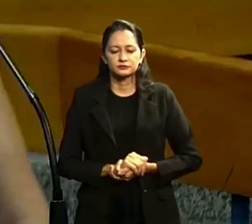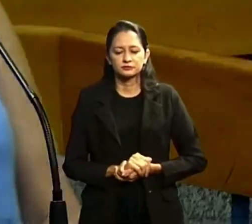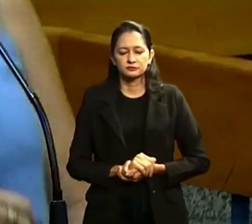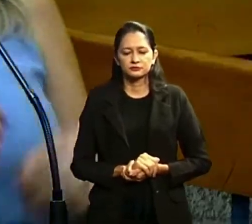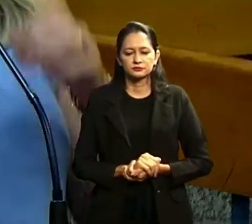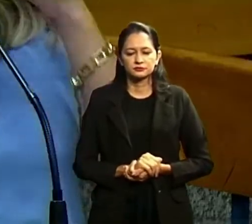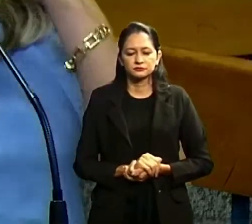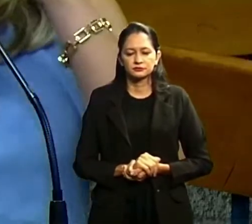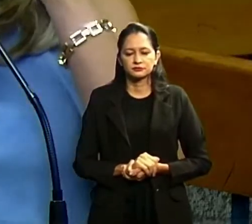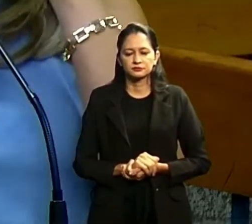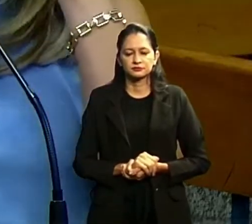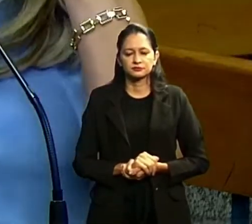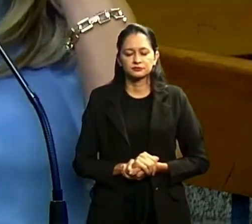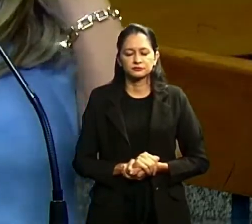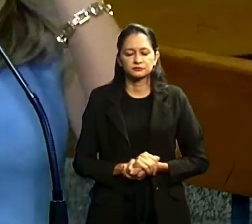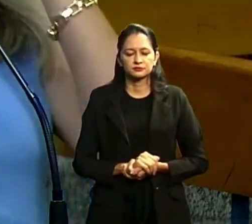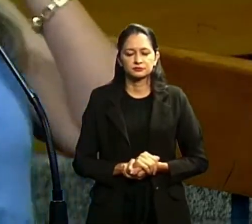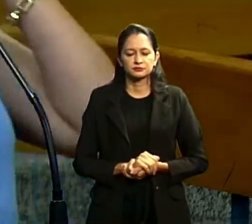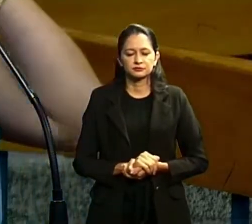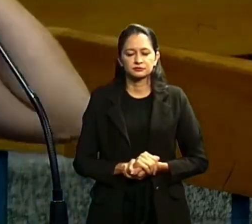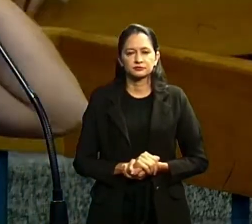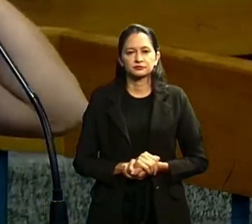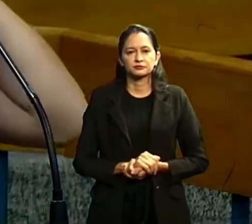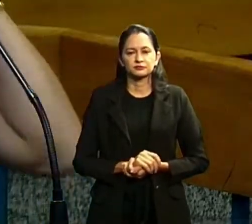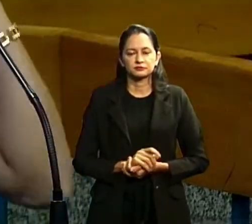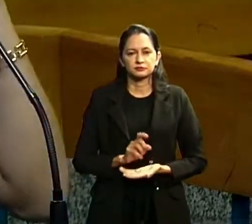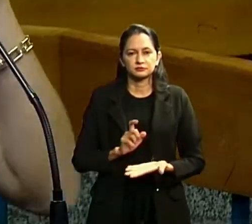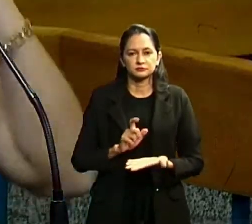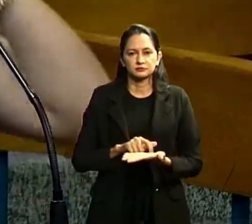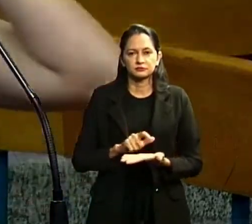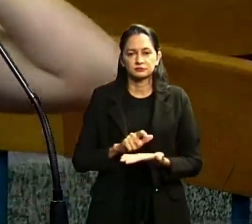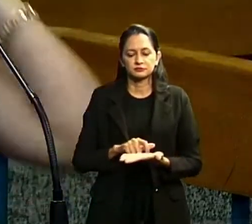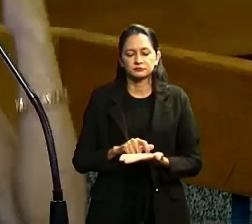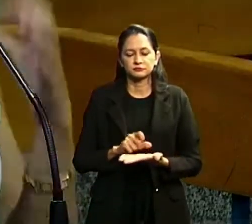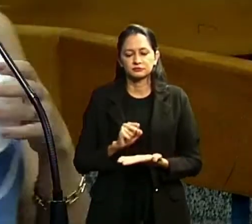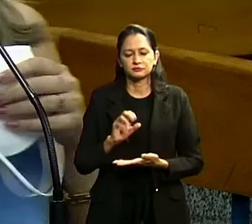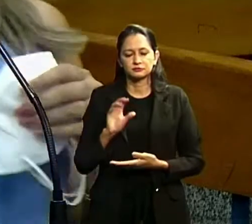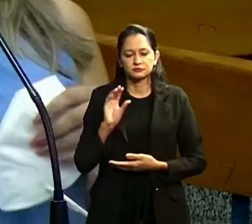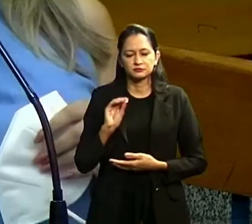Pode fazer suas considerações finais, só para a vereadora Camila Rosa.